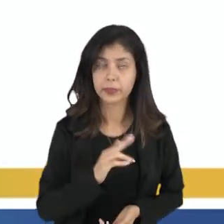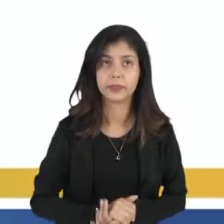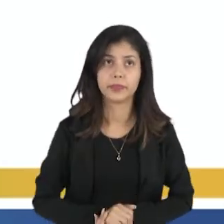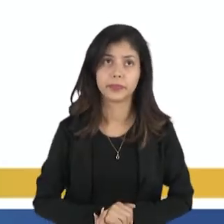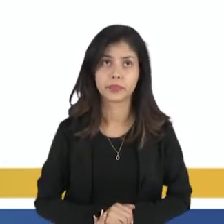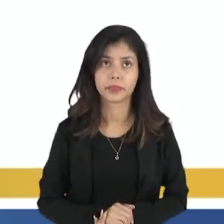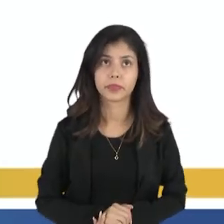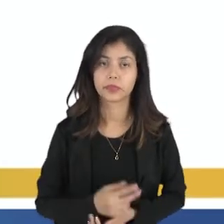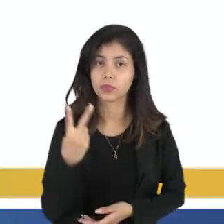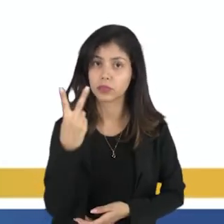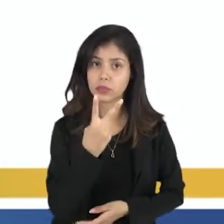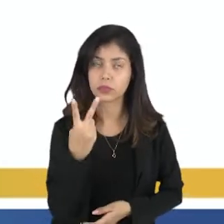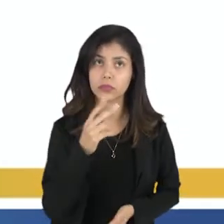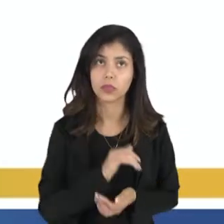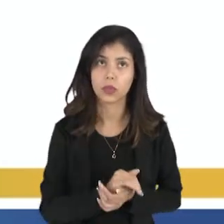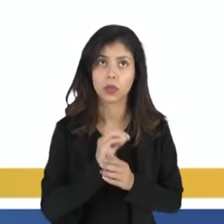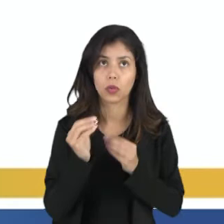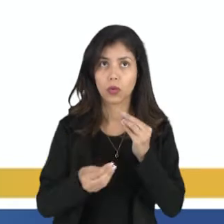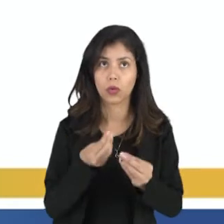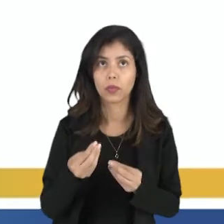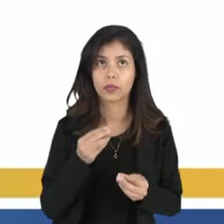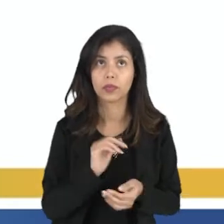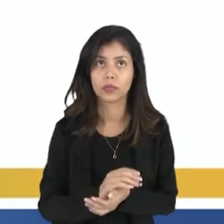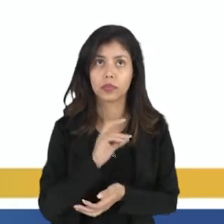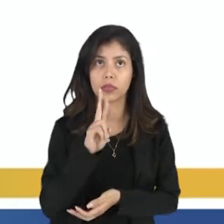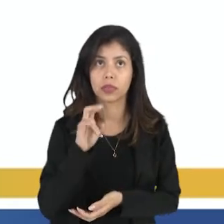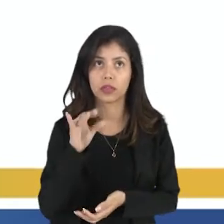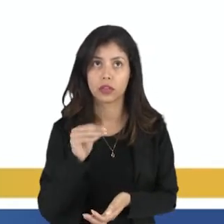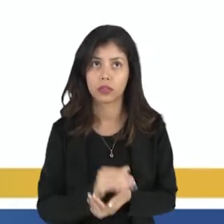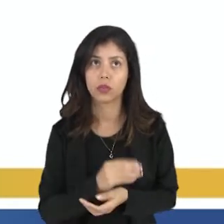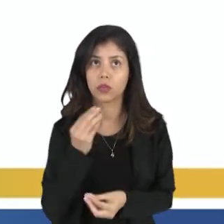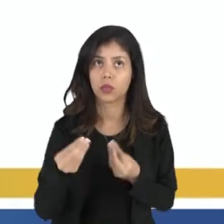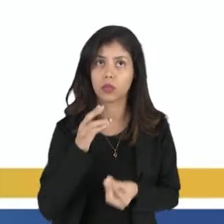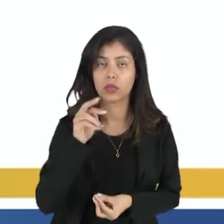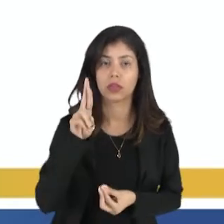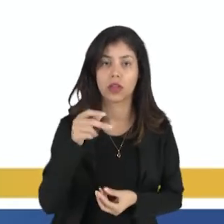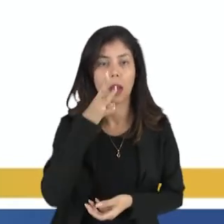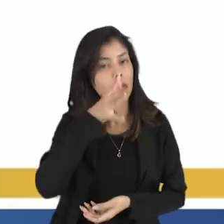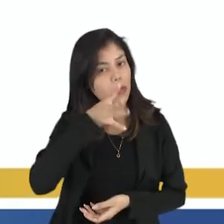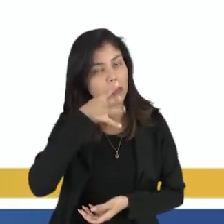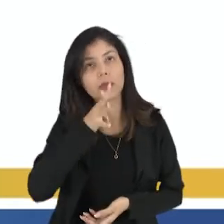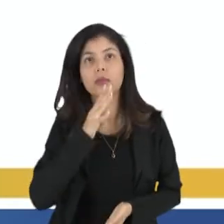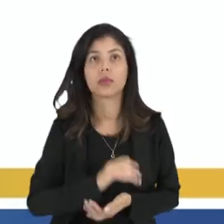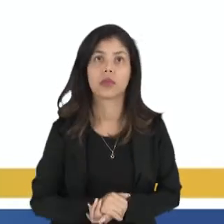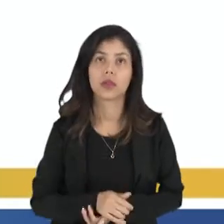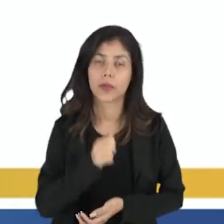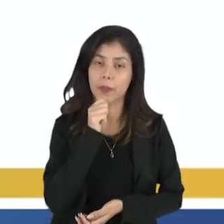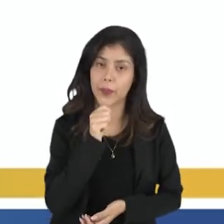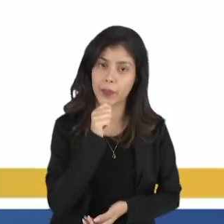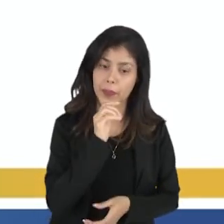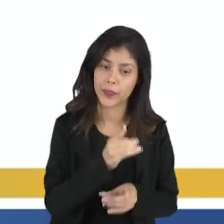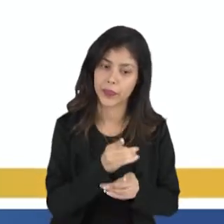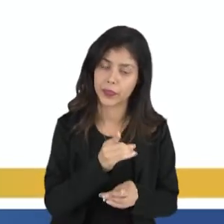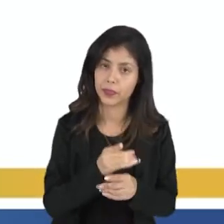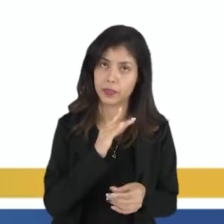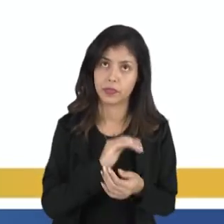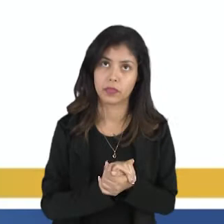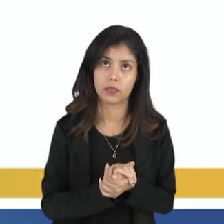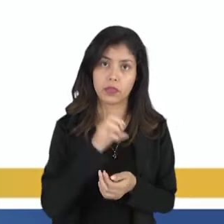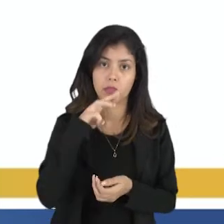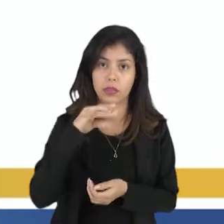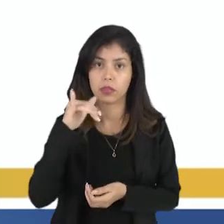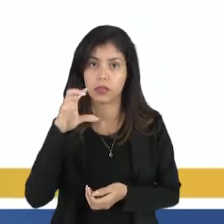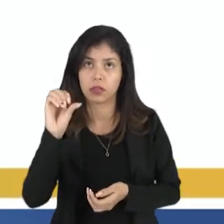dois? Ambas, tanto o comic strip quanto o cartoon, contêm críticas e nós as encontramos, e aí os